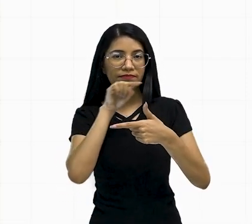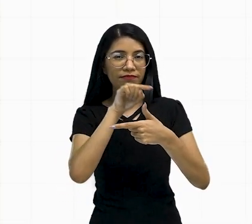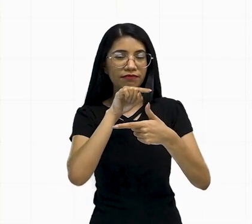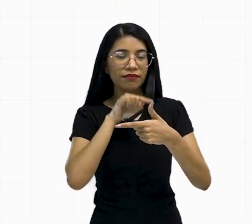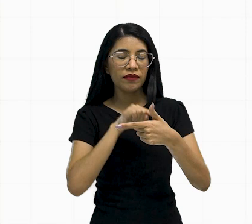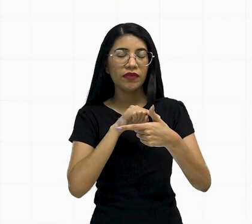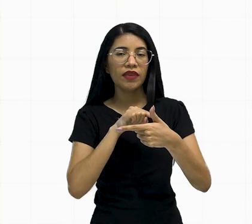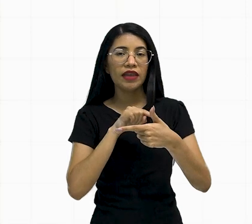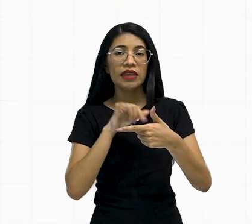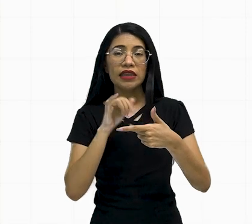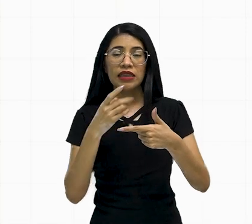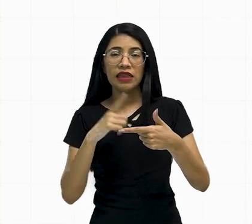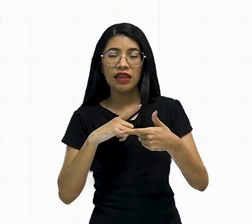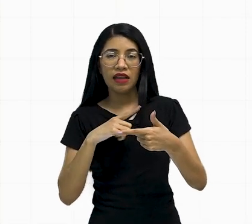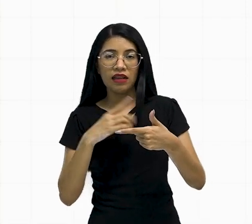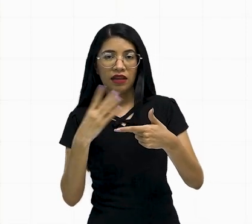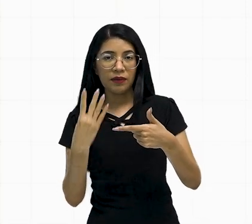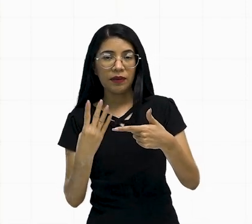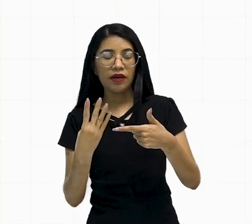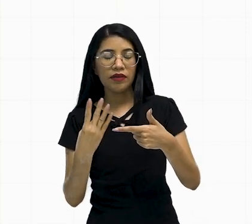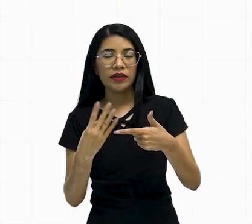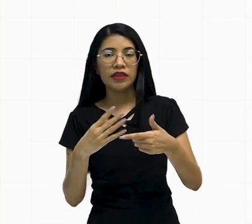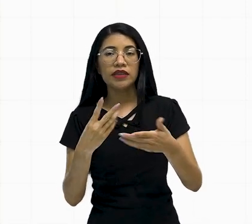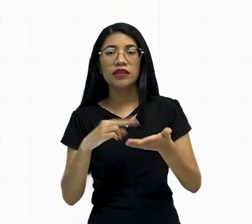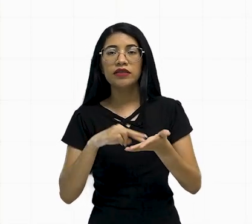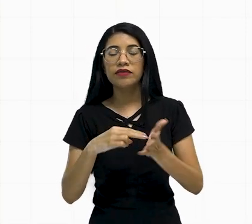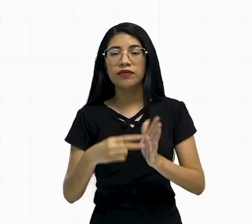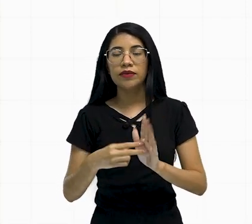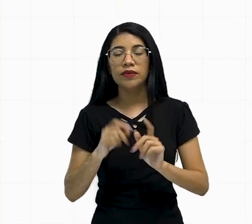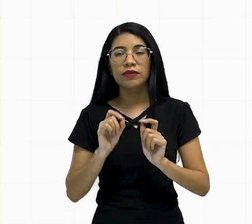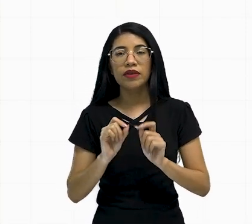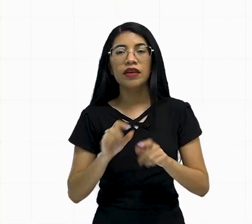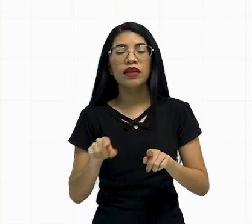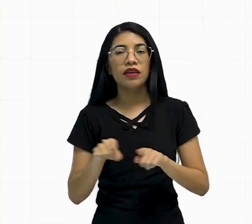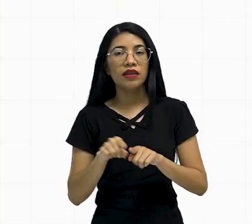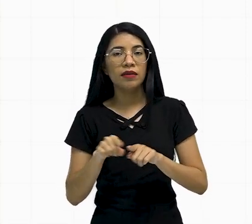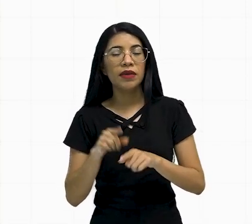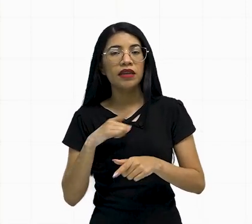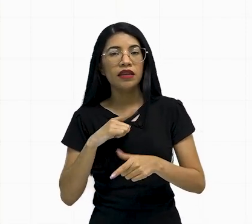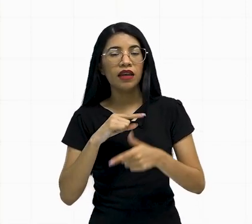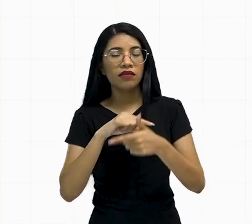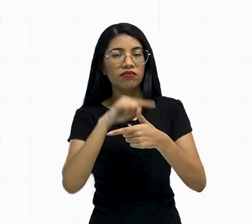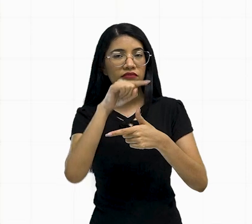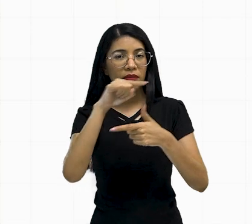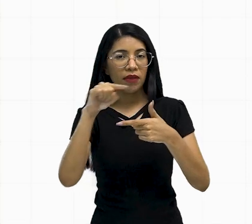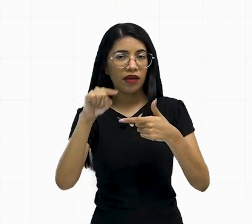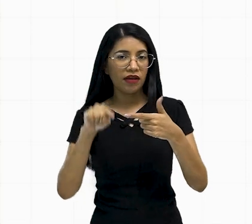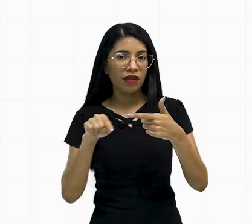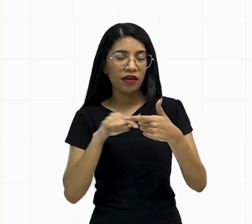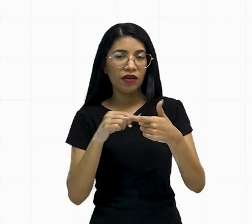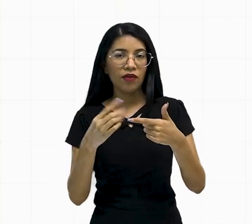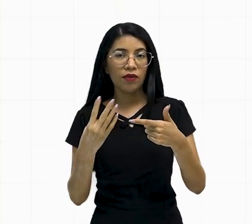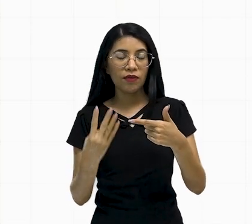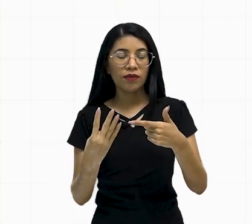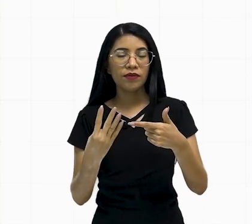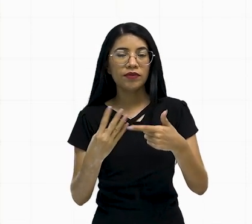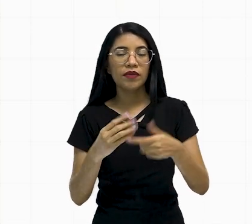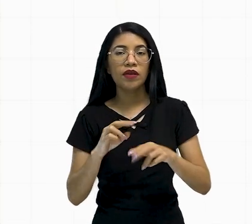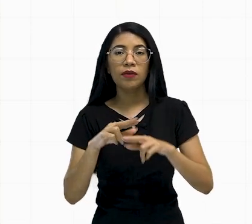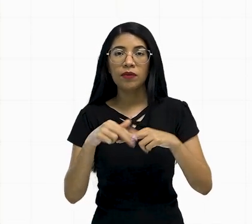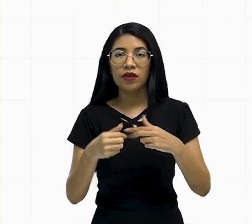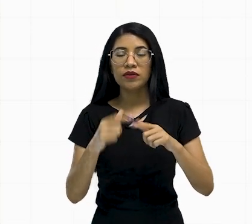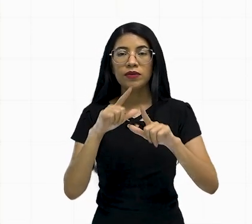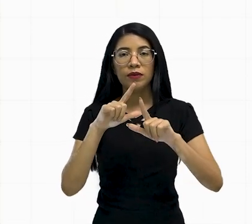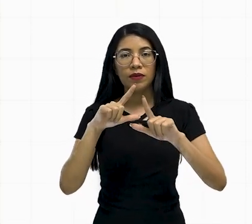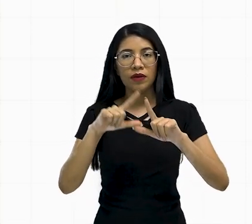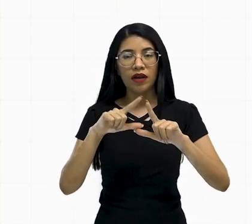possui 4 vértices, automaticamente também ele possui 4 lados. Por isso, o triângulo é um